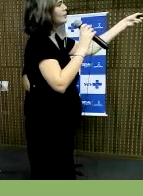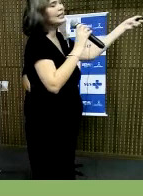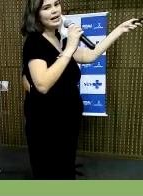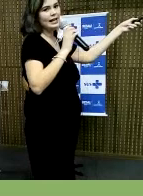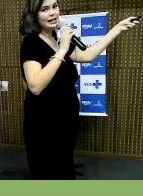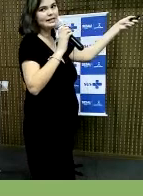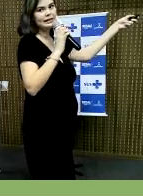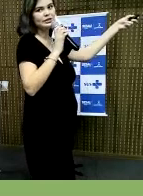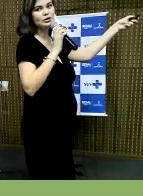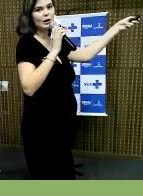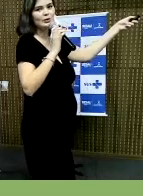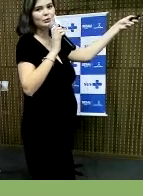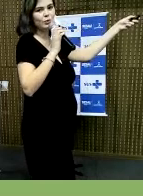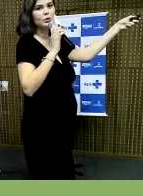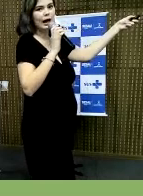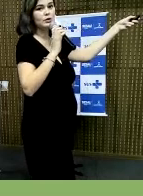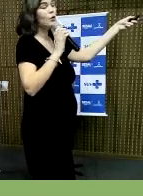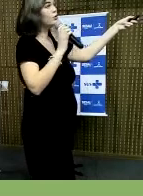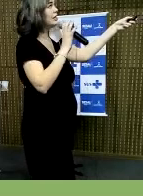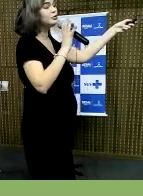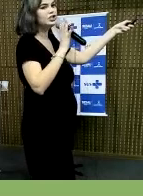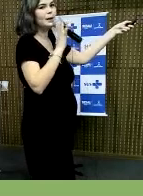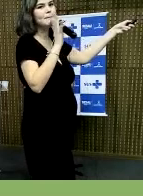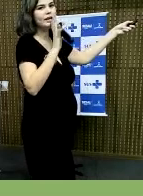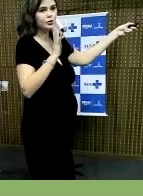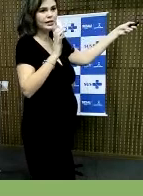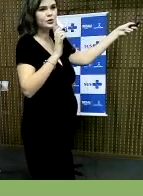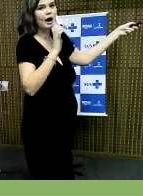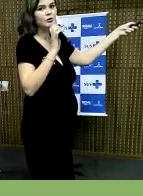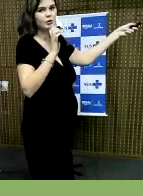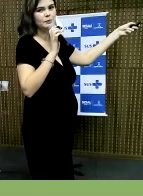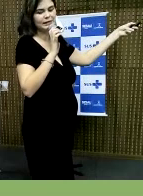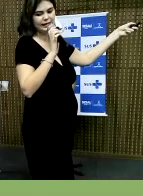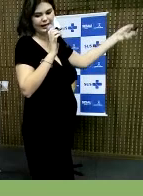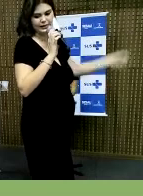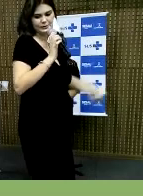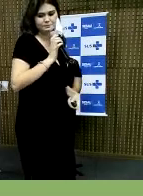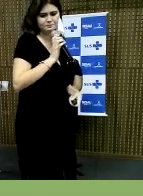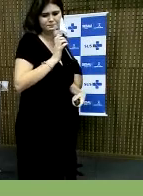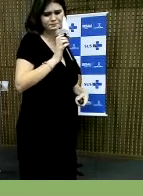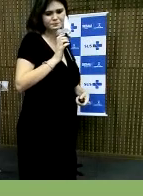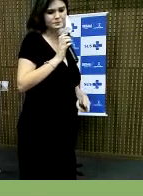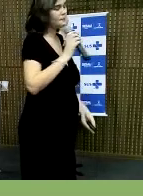prédio, ia ser atendido no outro lado, onde ele não tinha prejuízo aos outros pacientes.